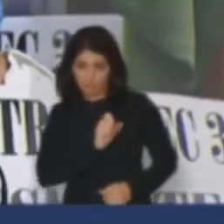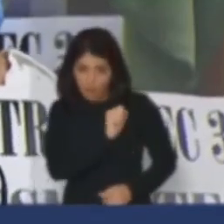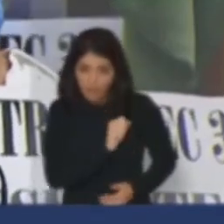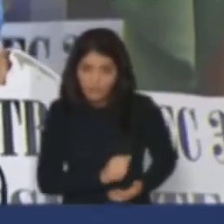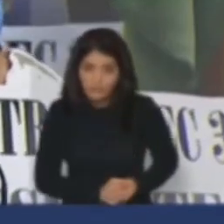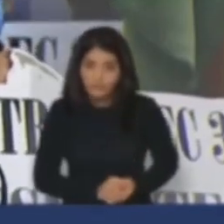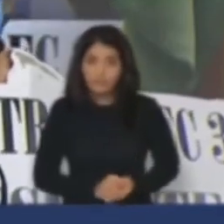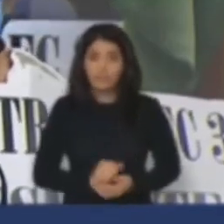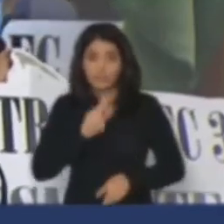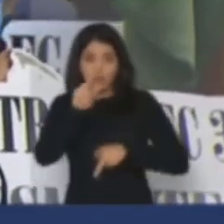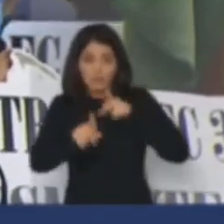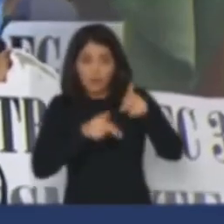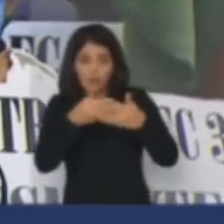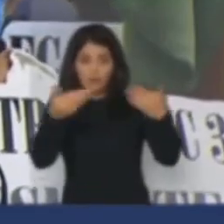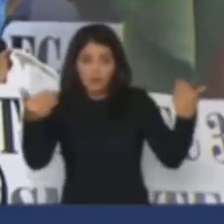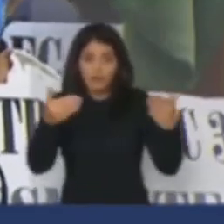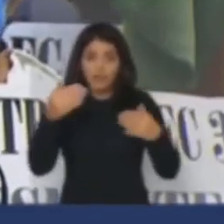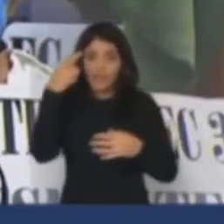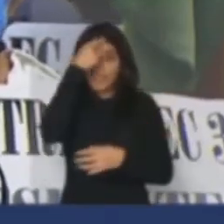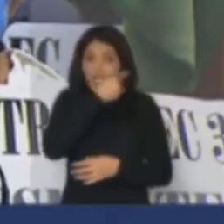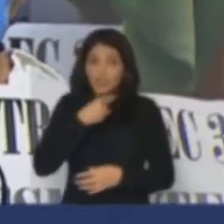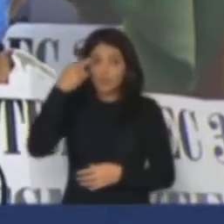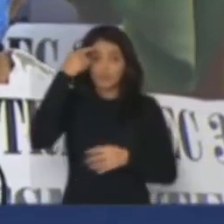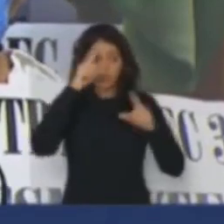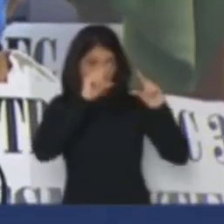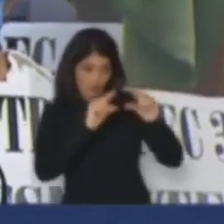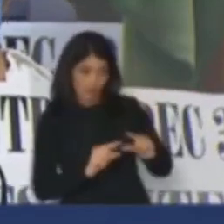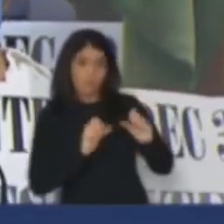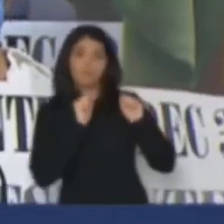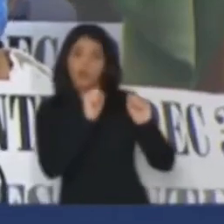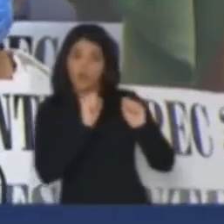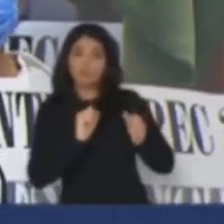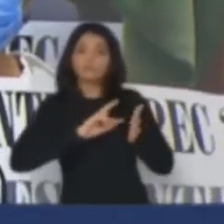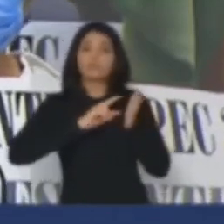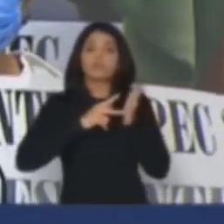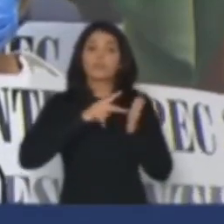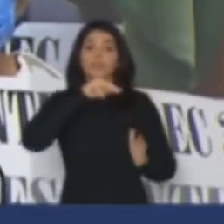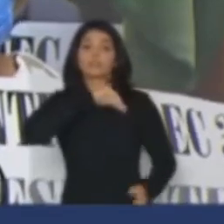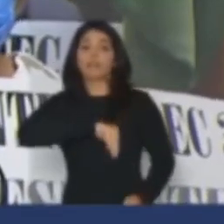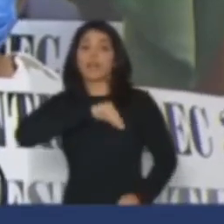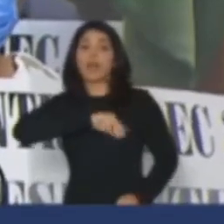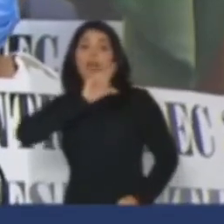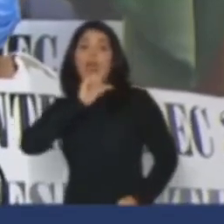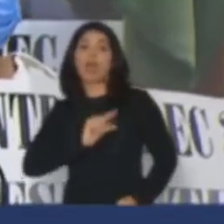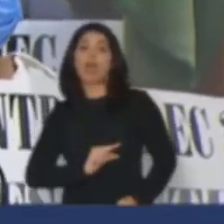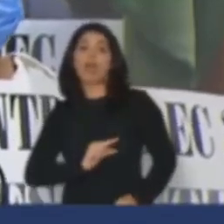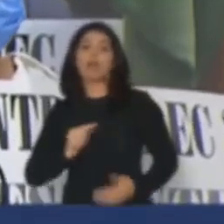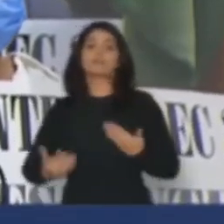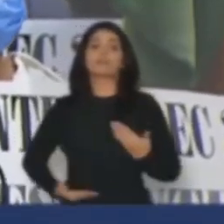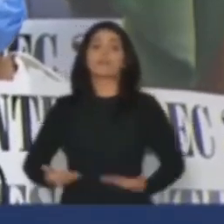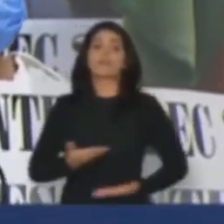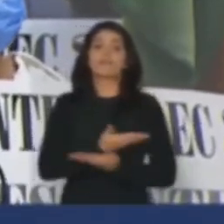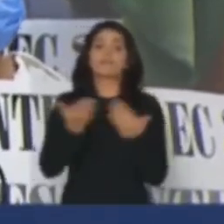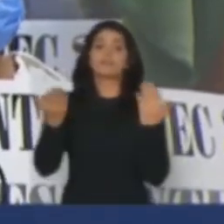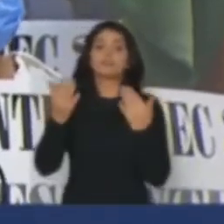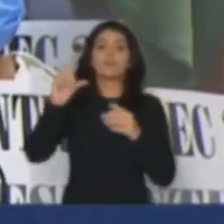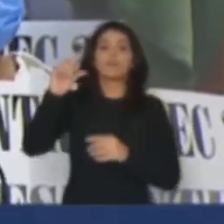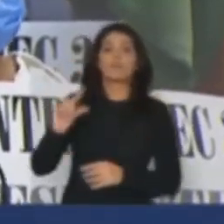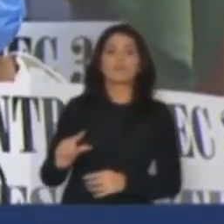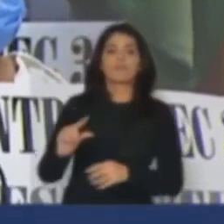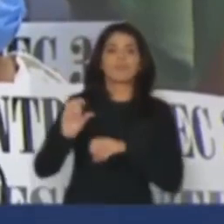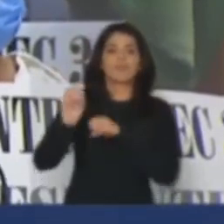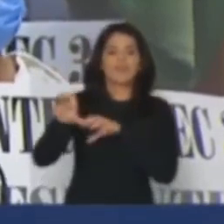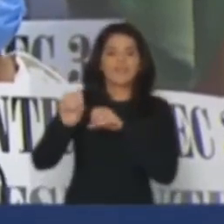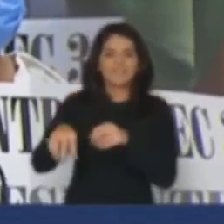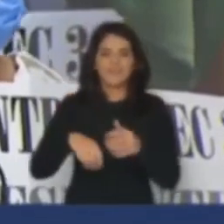o povo brasileiro, a jornada reduzida. Significa reduzir a prestação de serviço da educação, reduzir